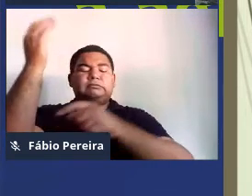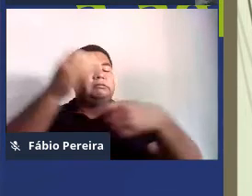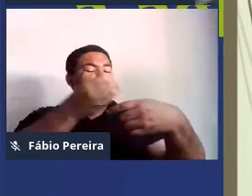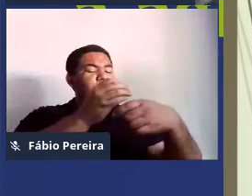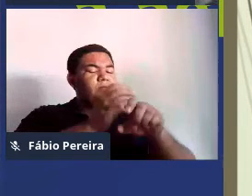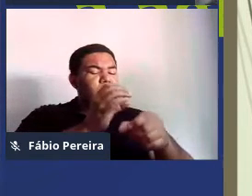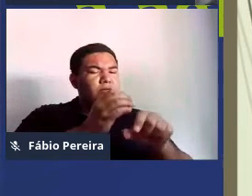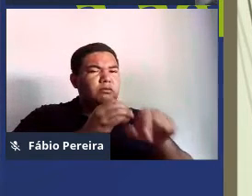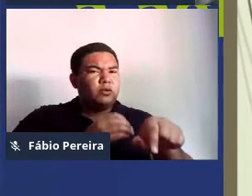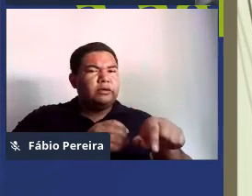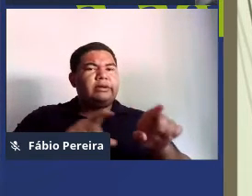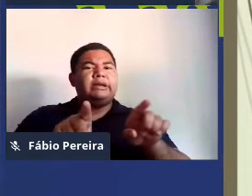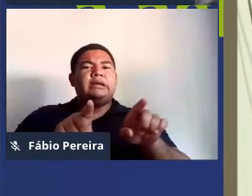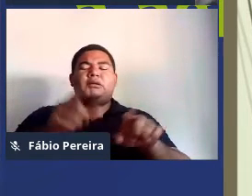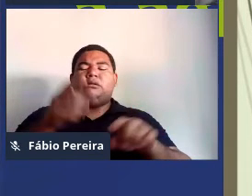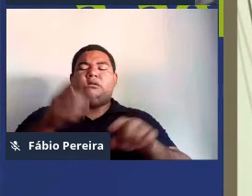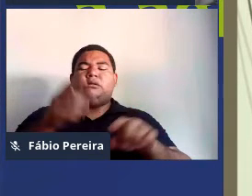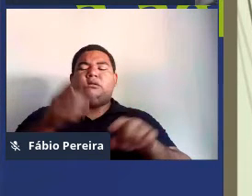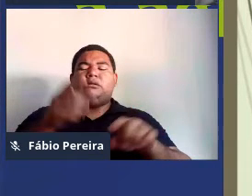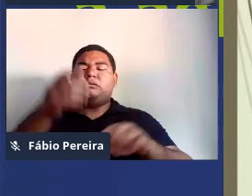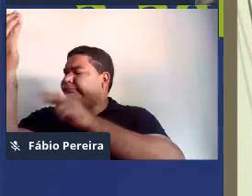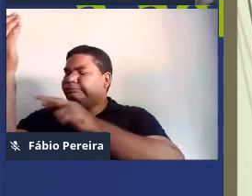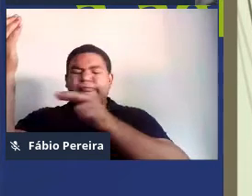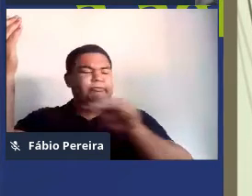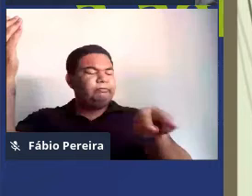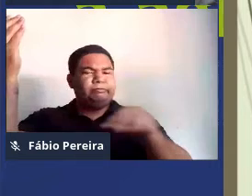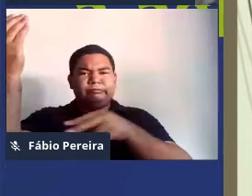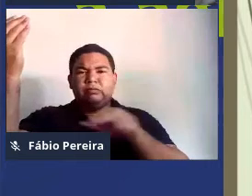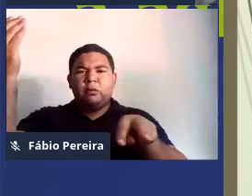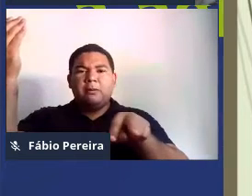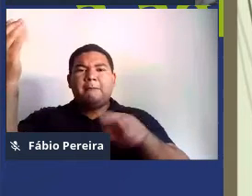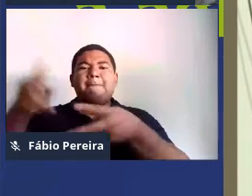que sobrou da madeira. E viu o seguinte: